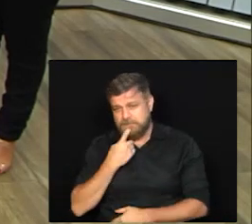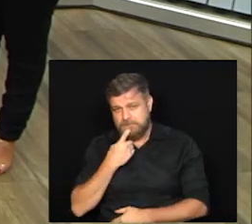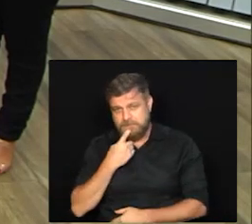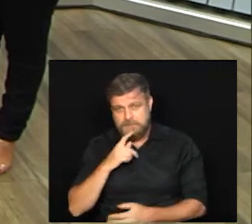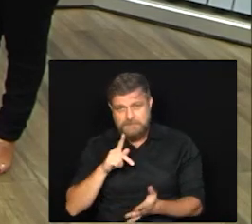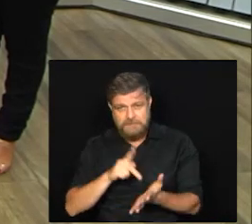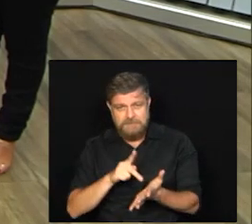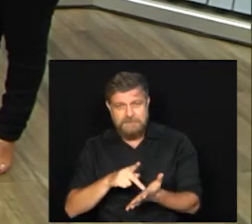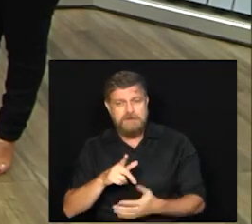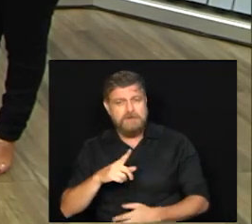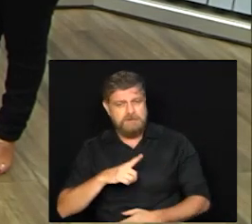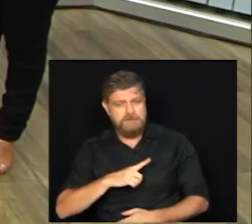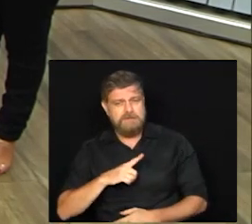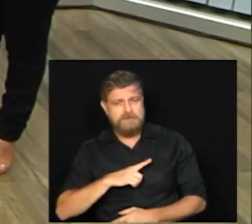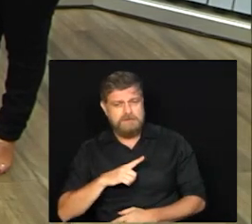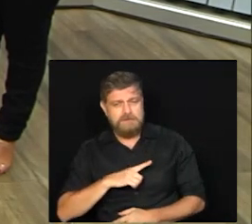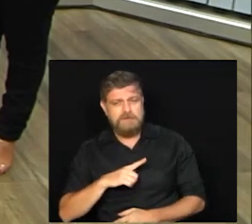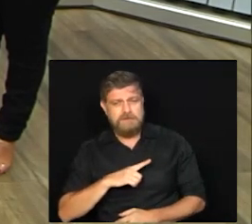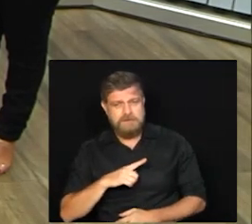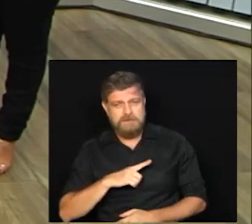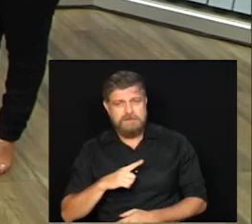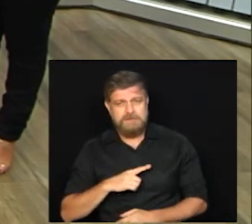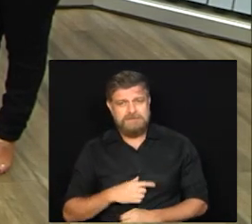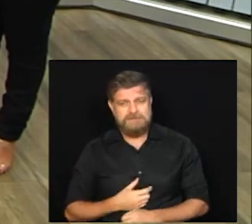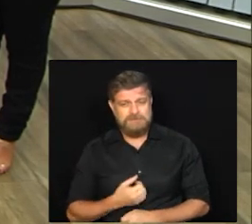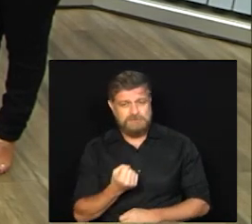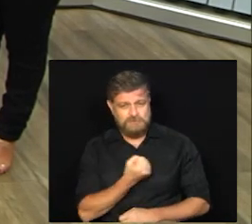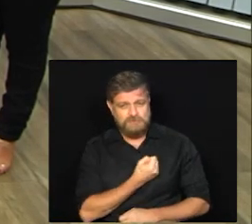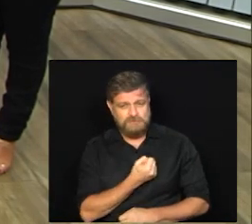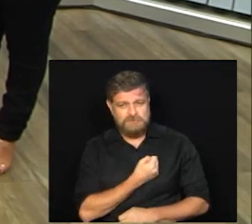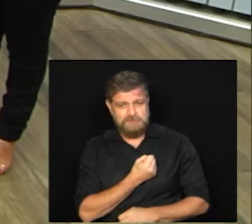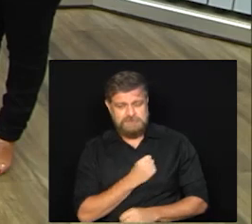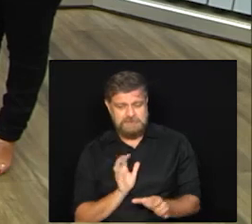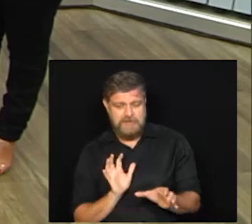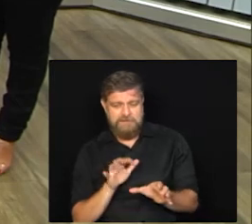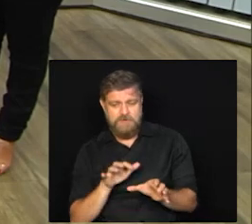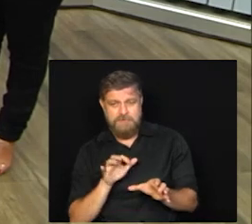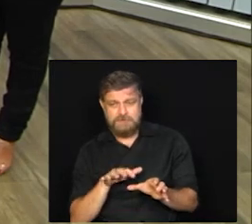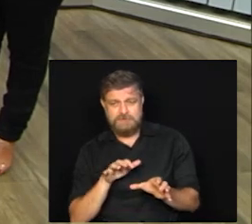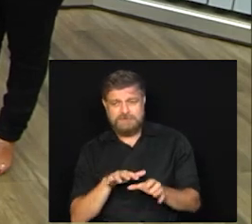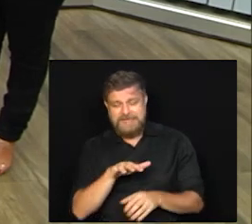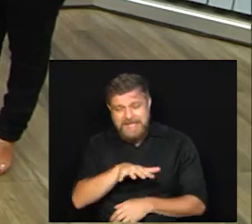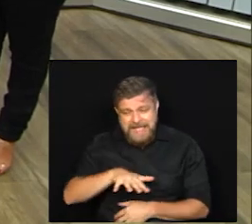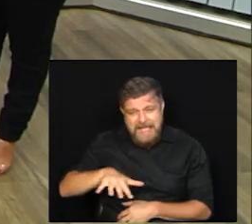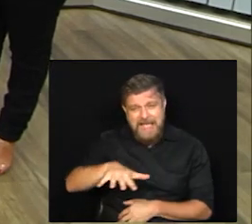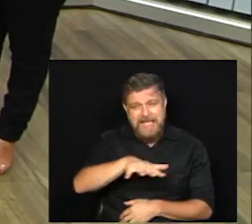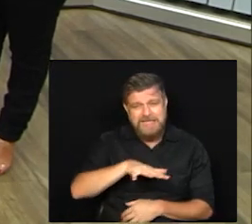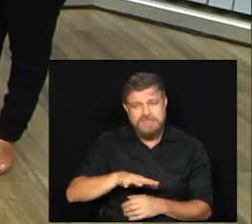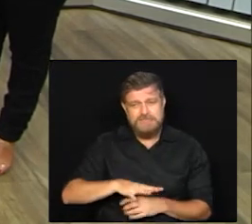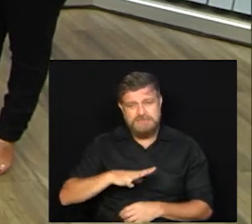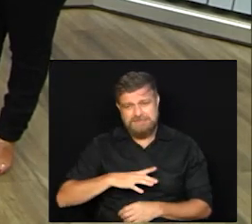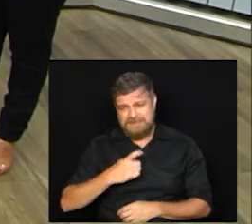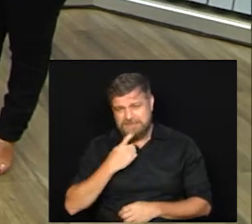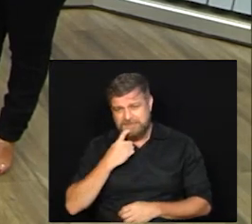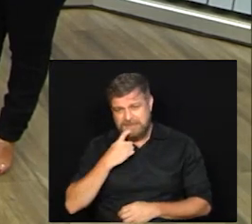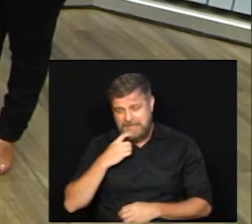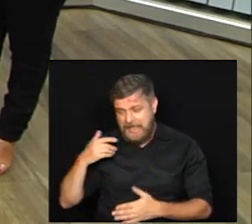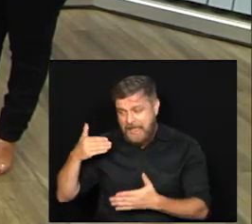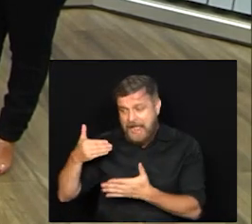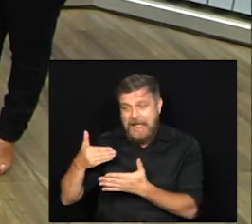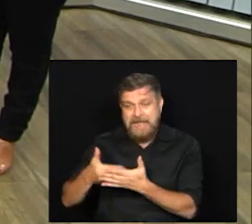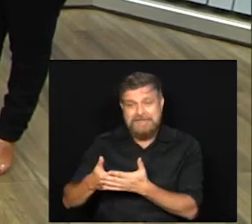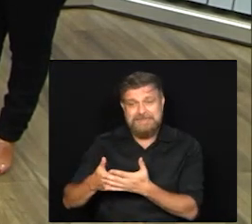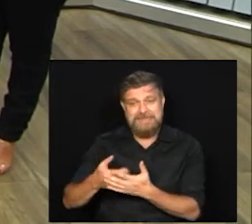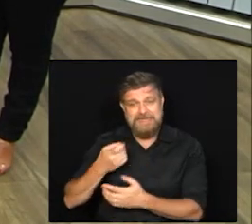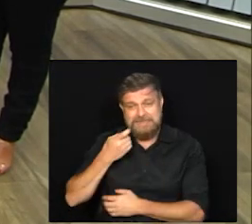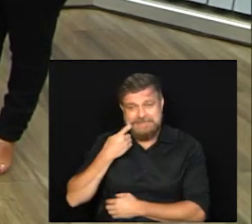verdade nós temos aí, quando a gente fala dos dados, né, na nossa região da última quinta-feira até a sexta-feira. Então nós